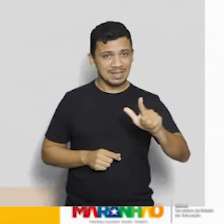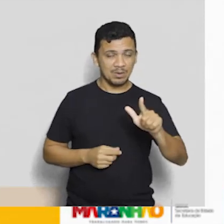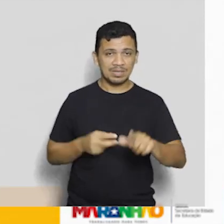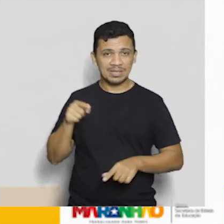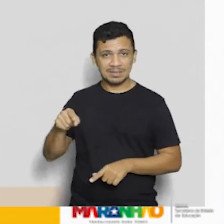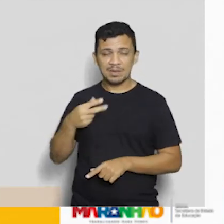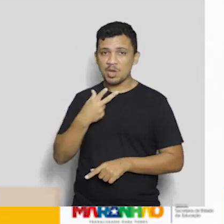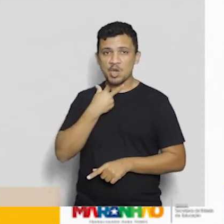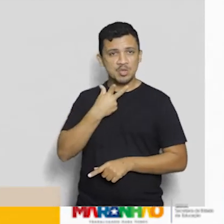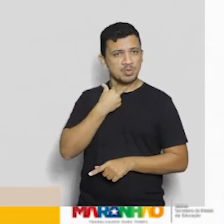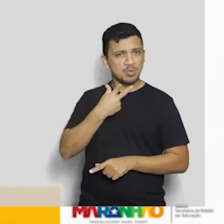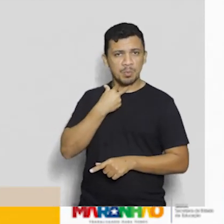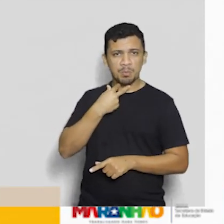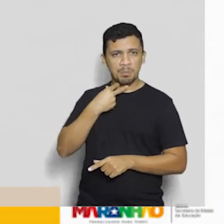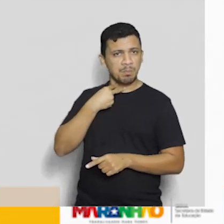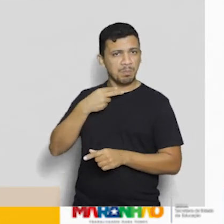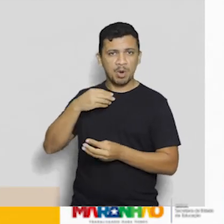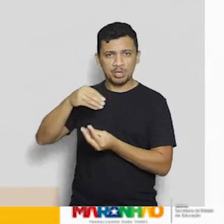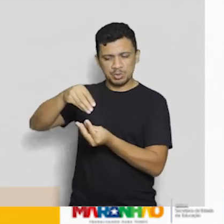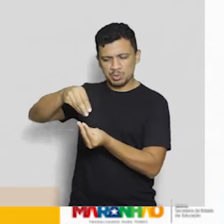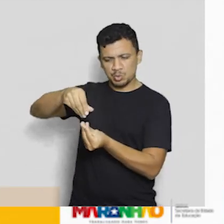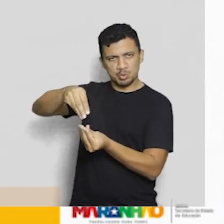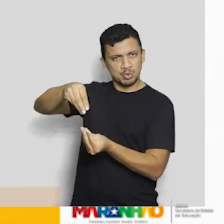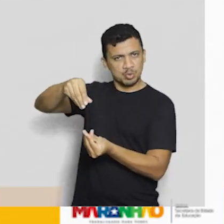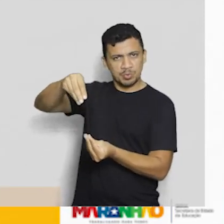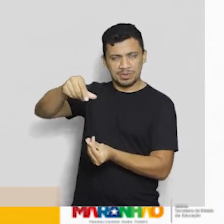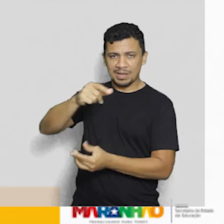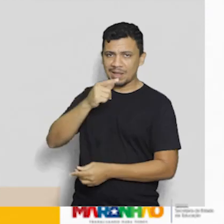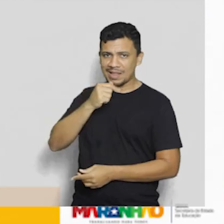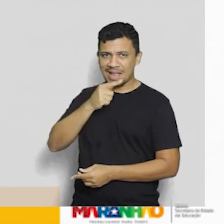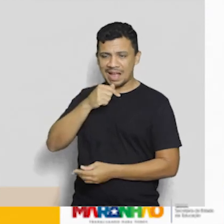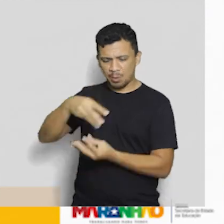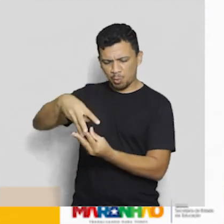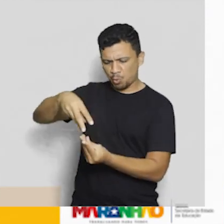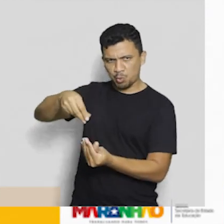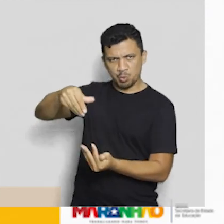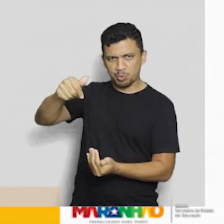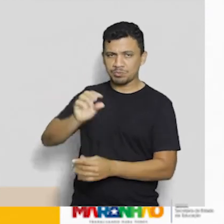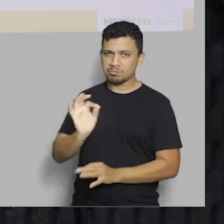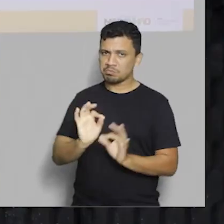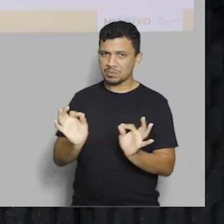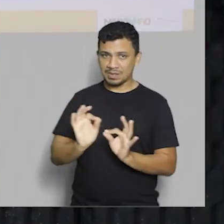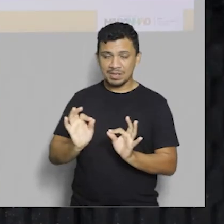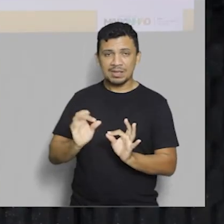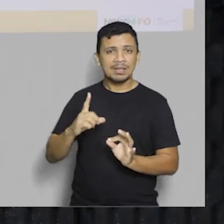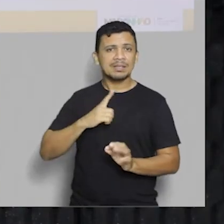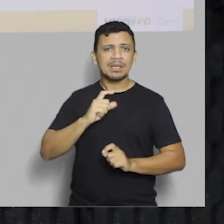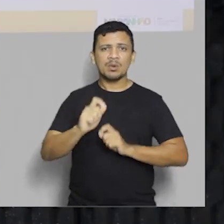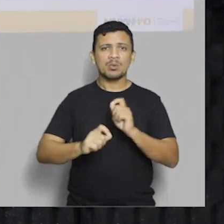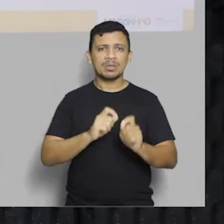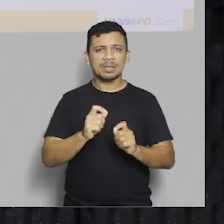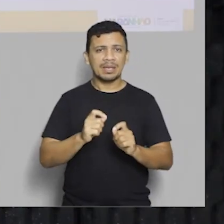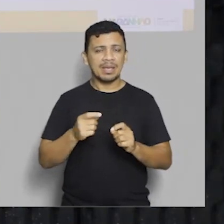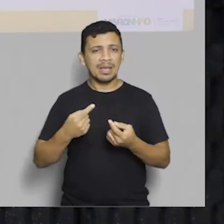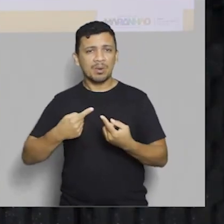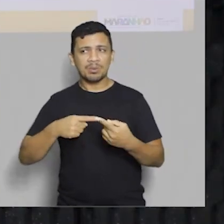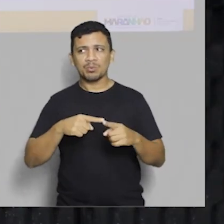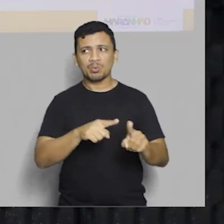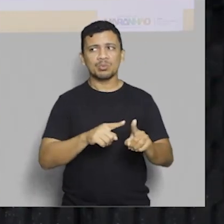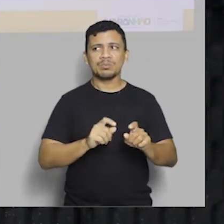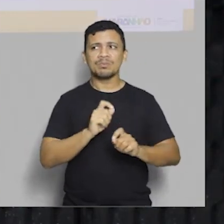insolúvel, ou seja, não se dissolve na água, age como um